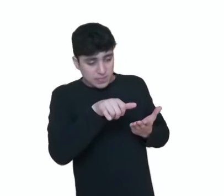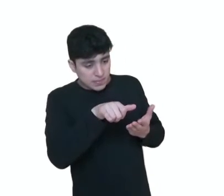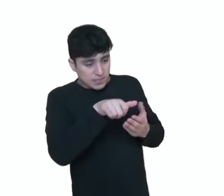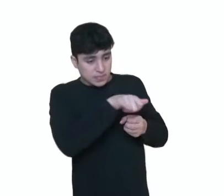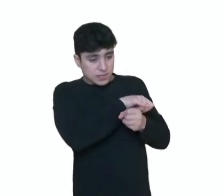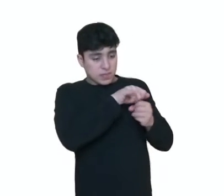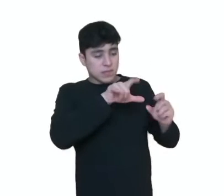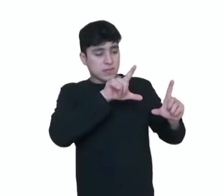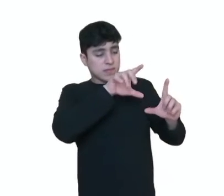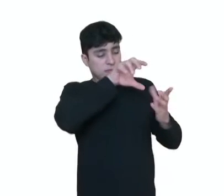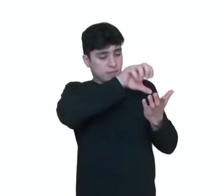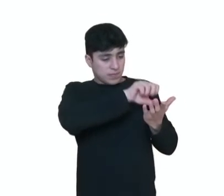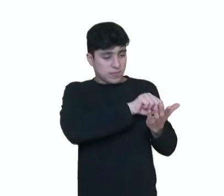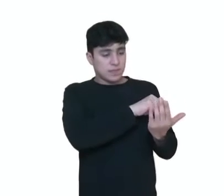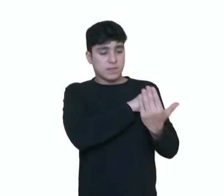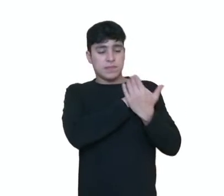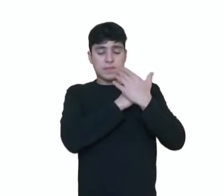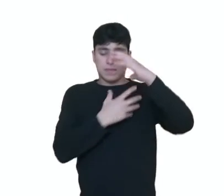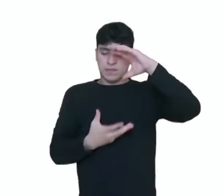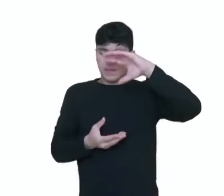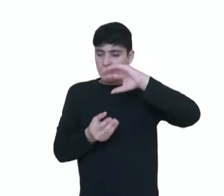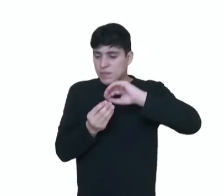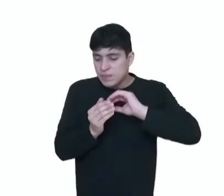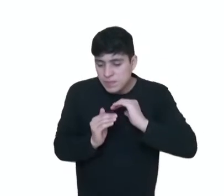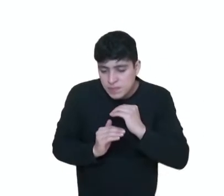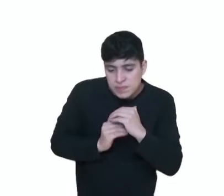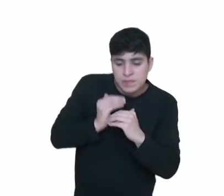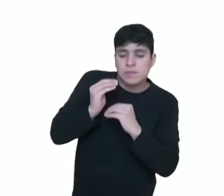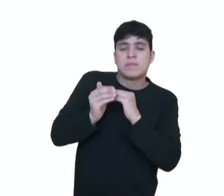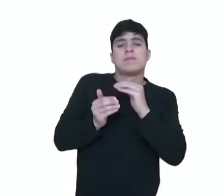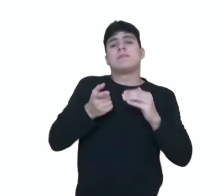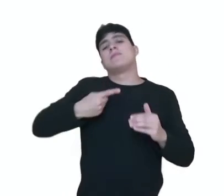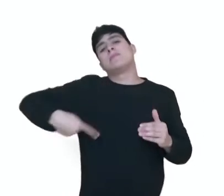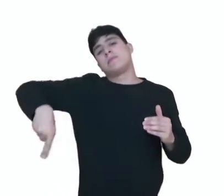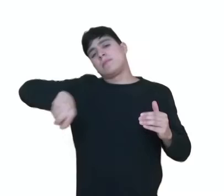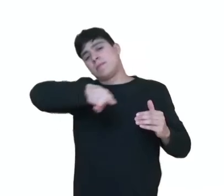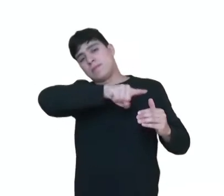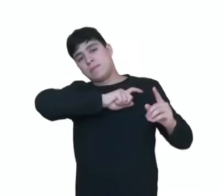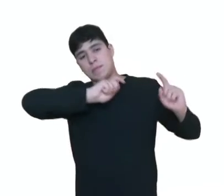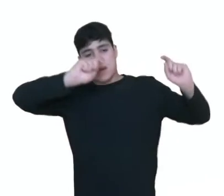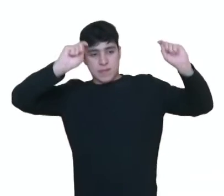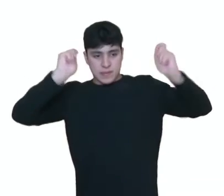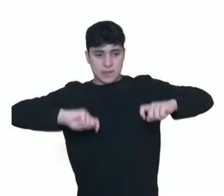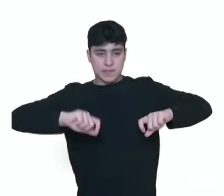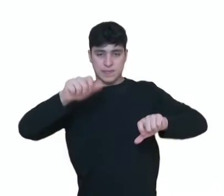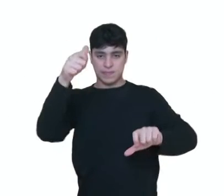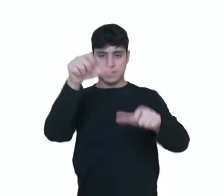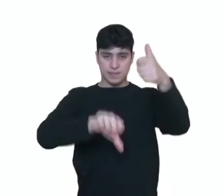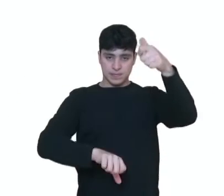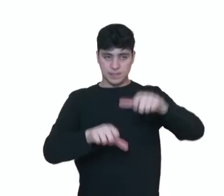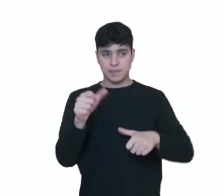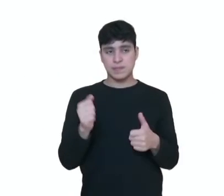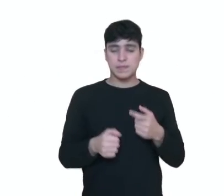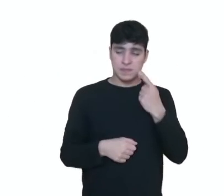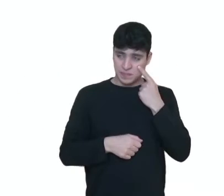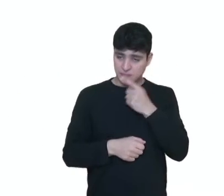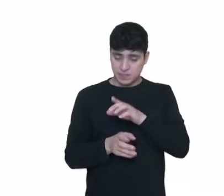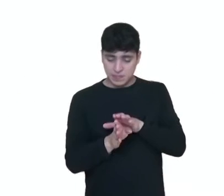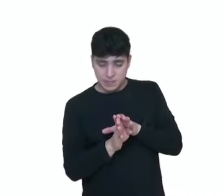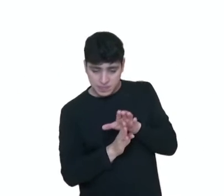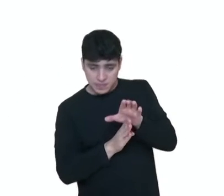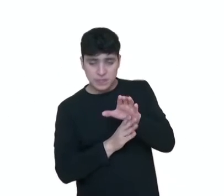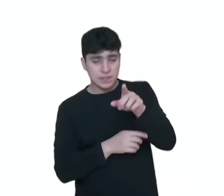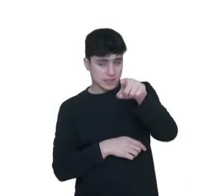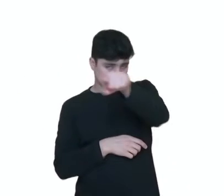poderosa aliada no processo de compreensão e desenvolvimento de nossas potencialidades avaliativas. Leia as orientações